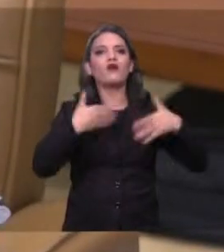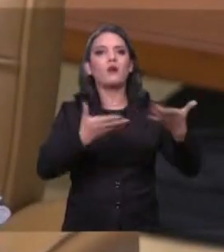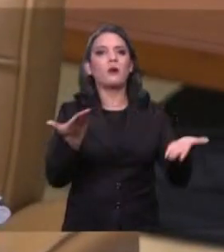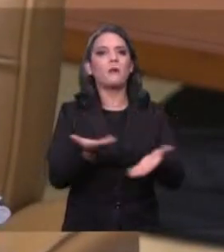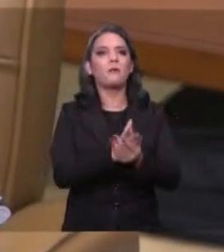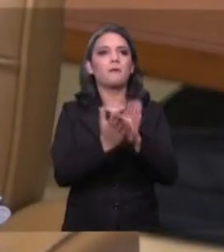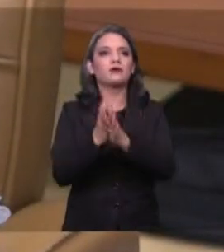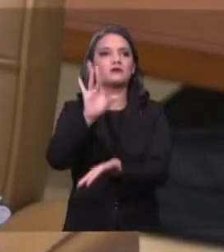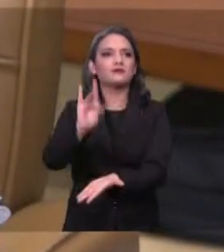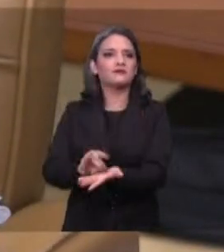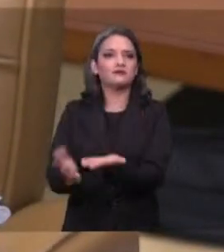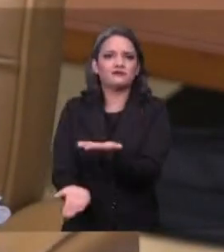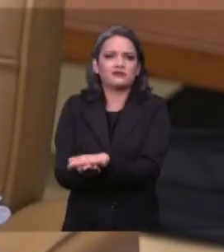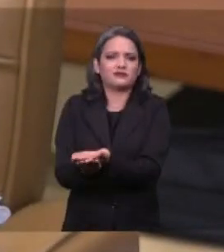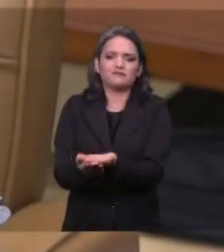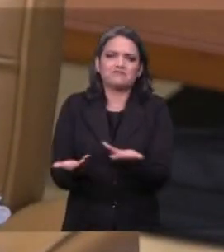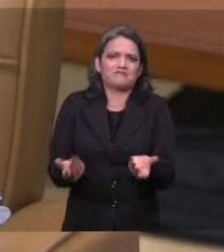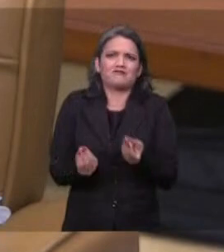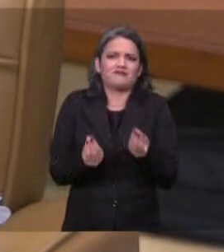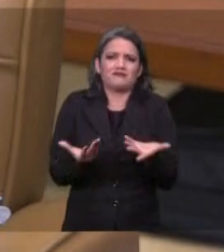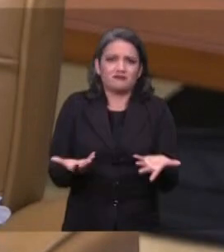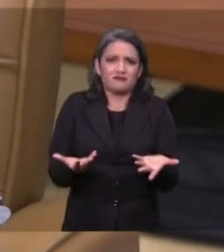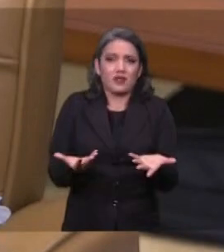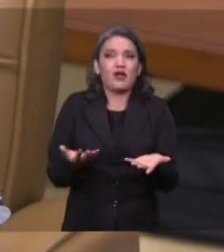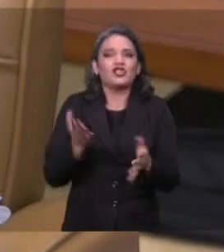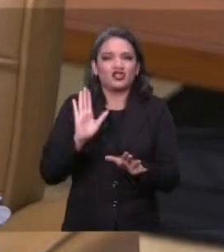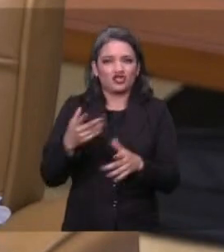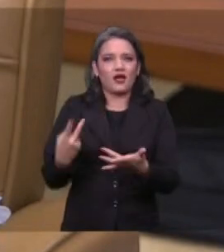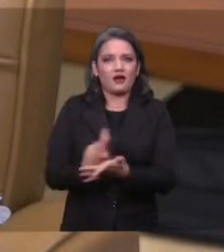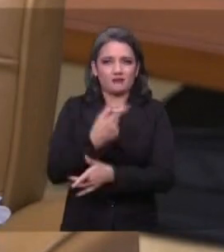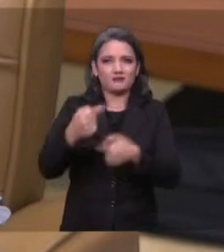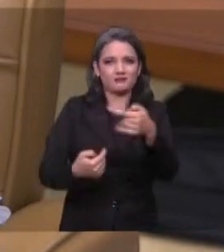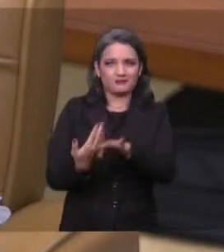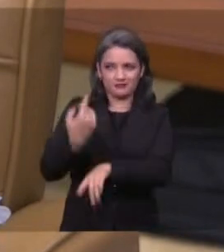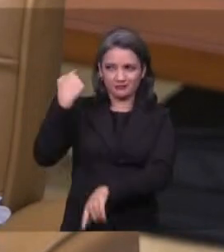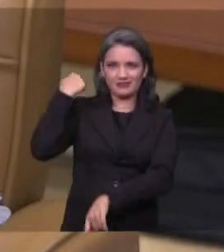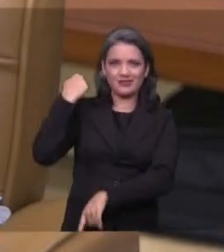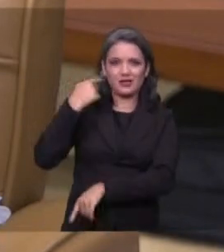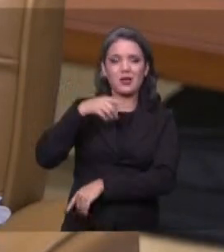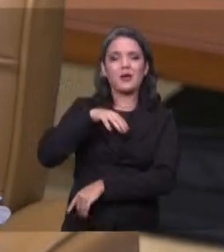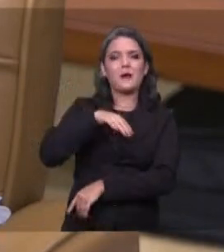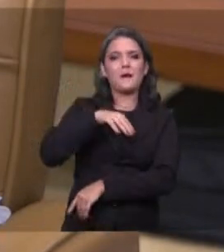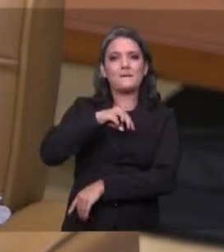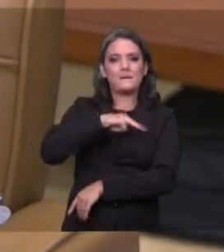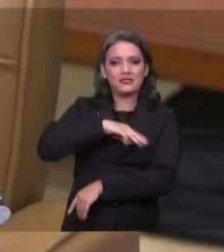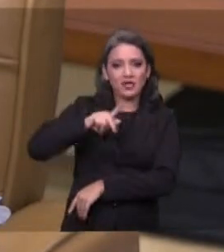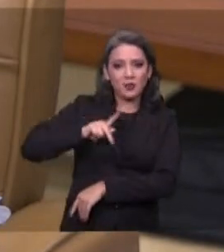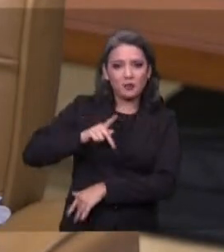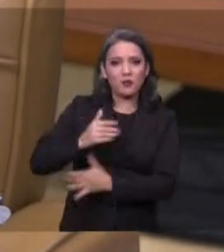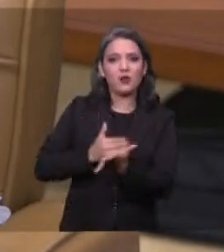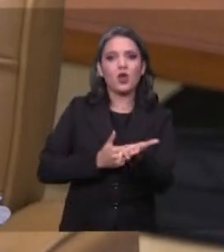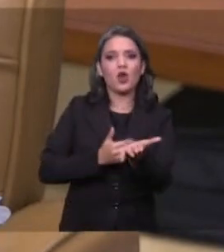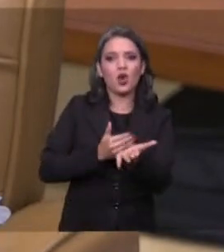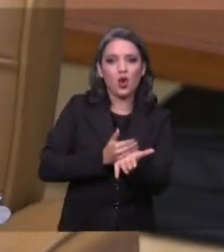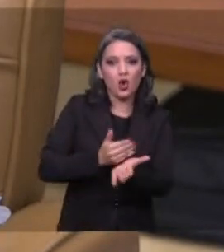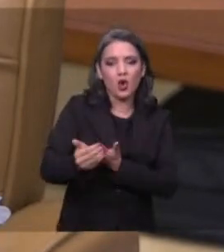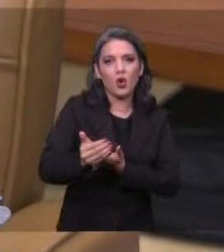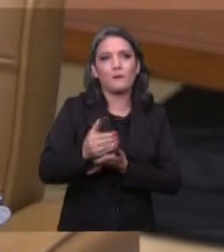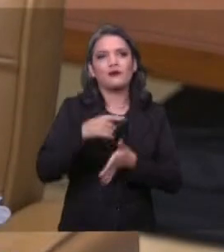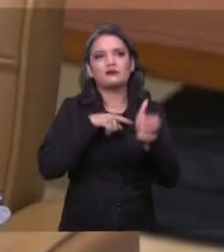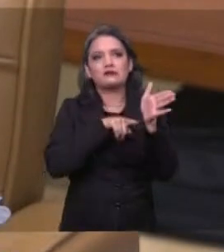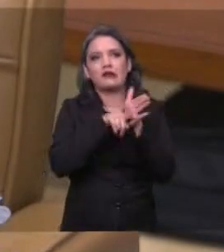foi muito discutido quando o Ministério Público começou a presidir os inquéritos civis